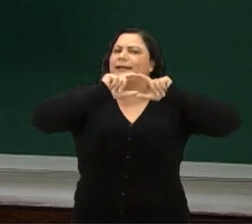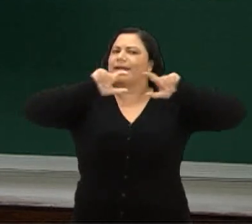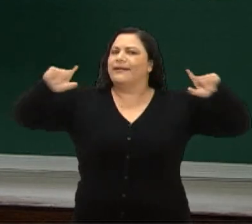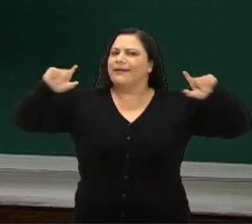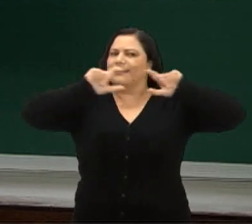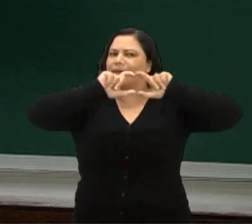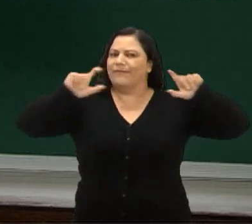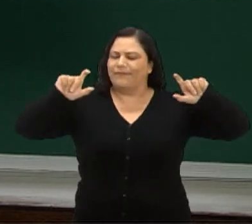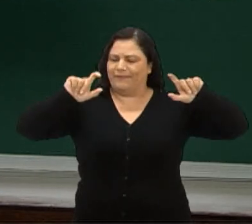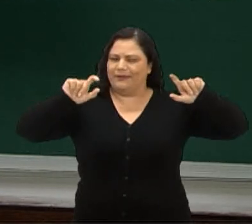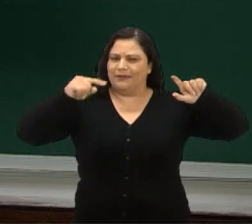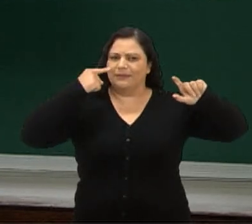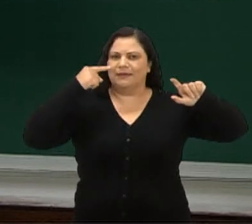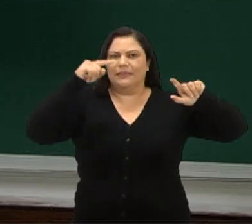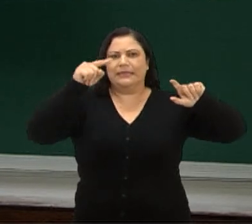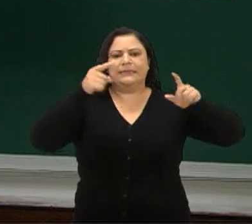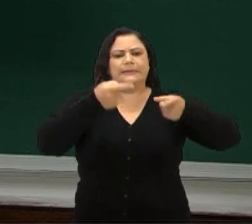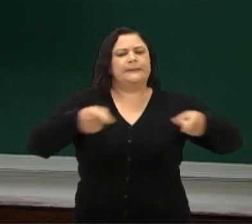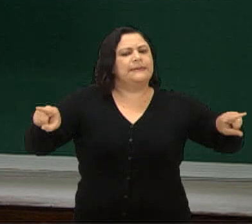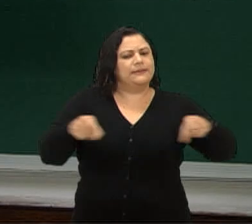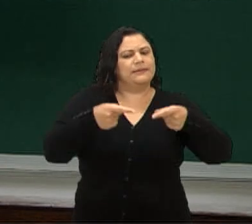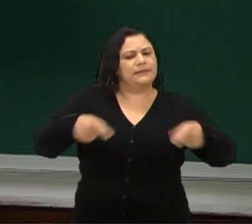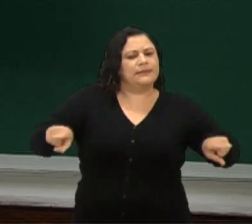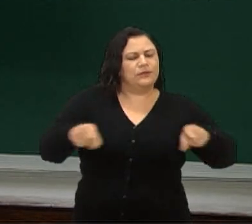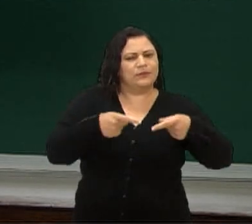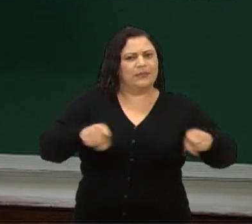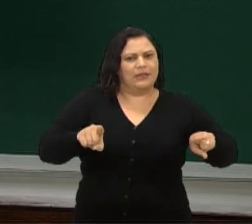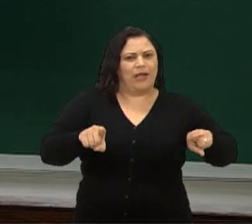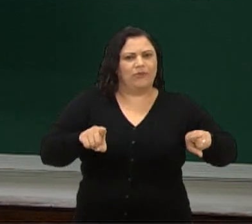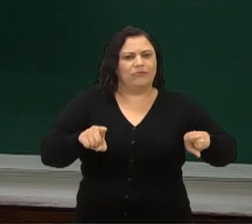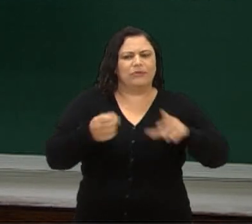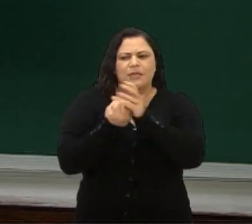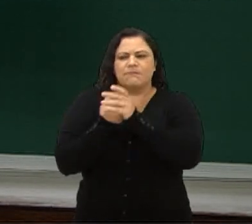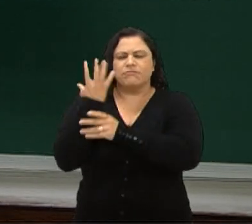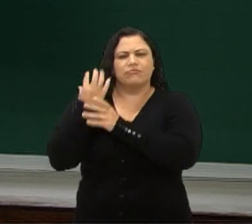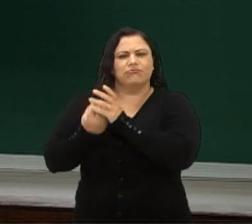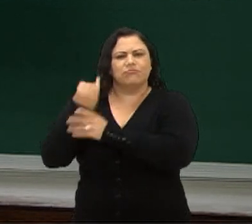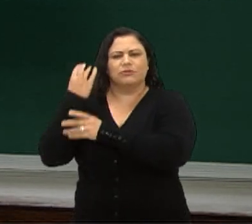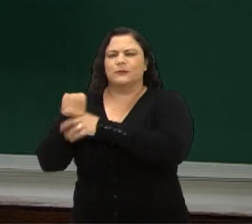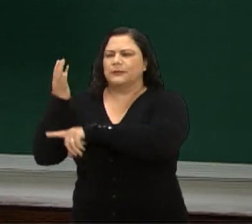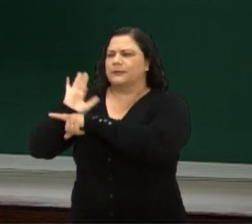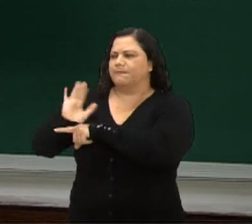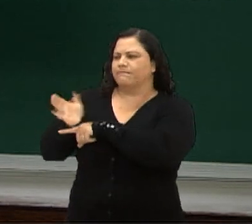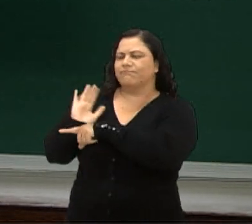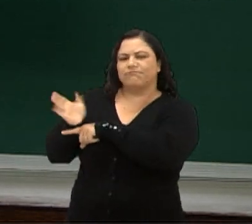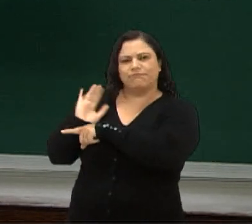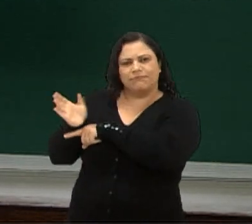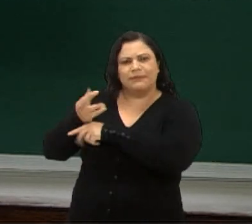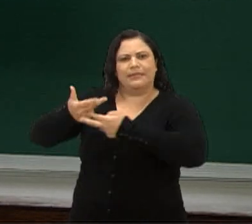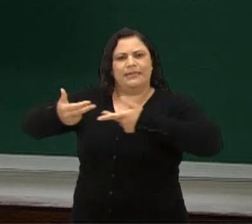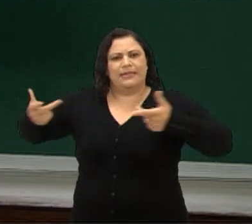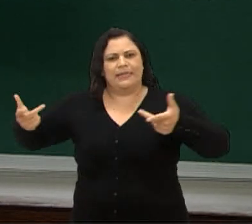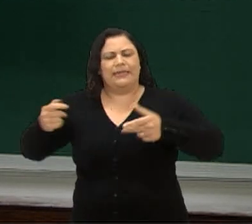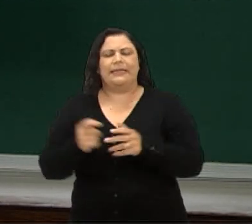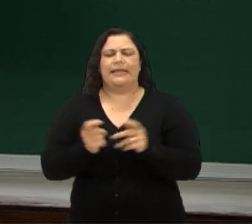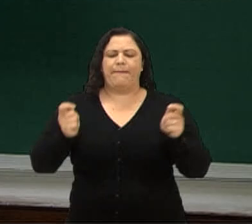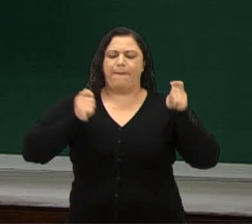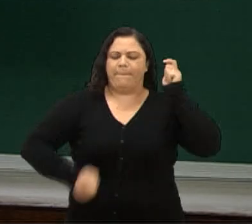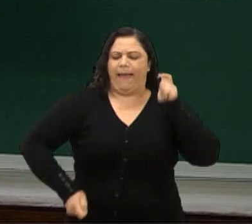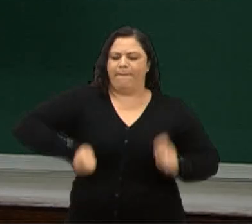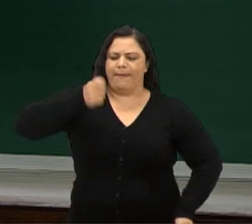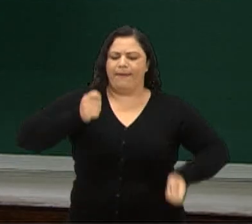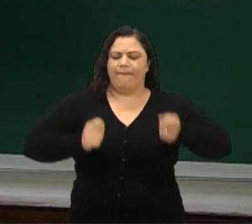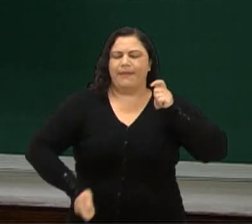produção cinematográfica, que une ancestralidade com modernidade, tem a força dos tambores